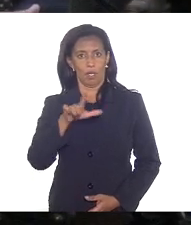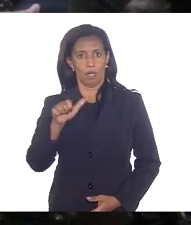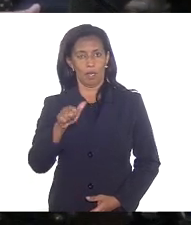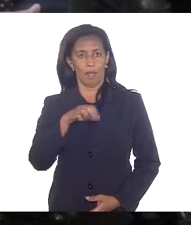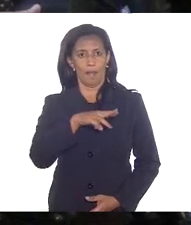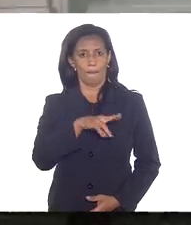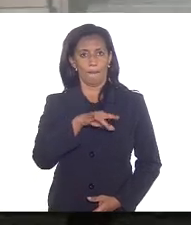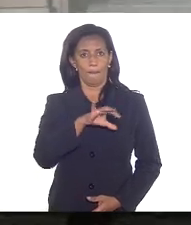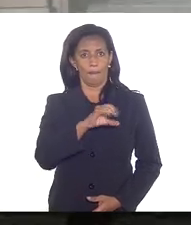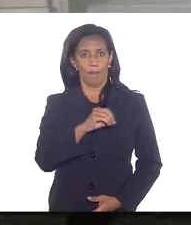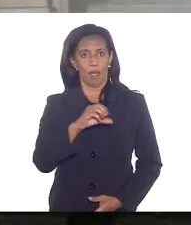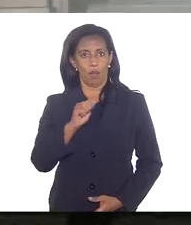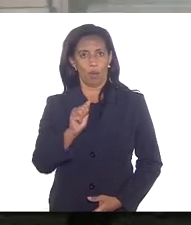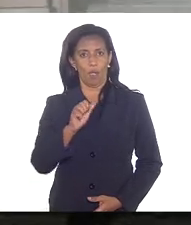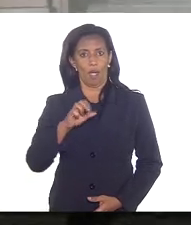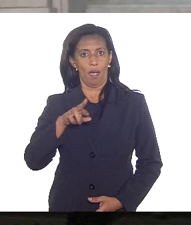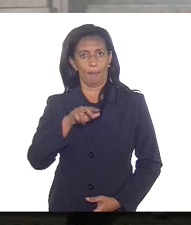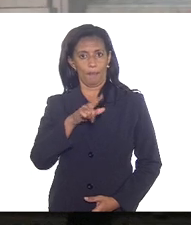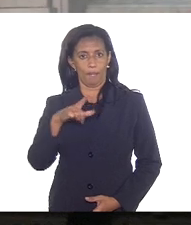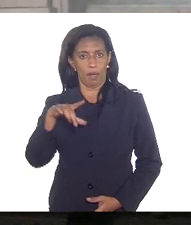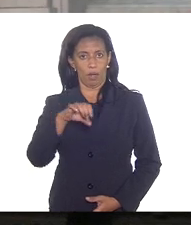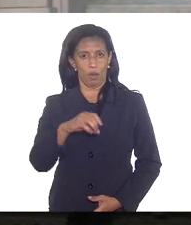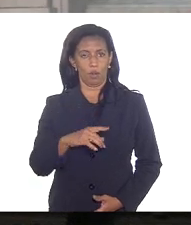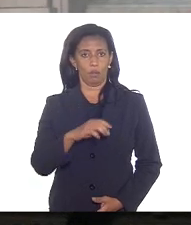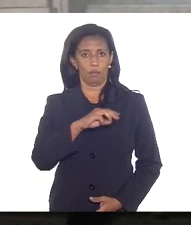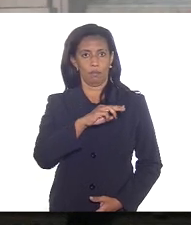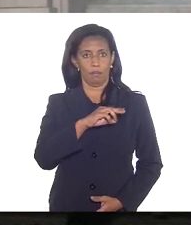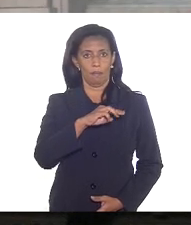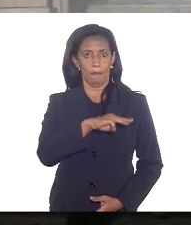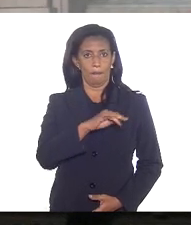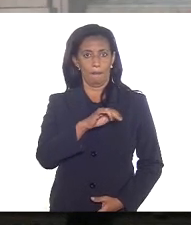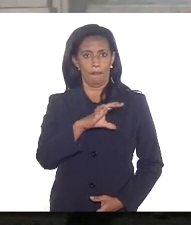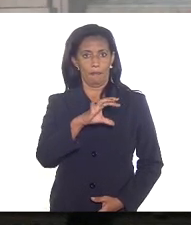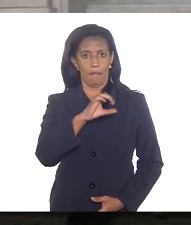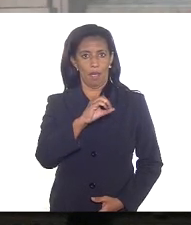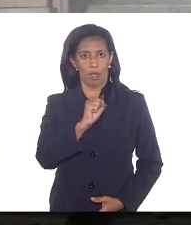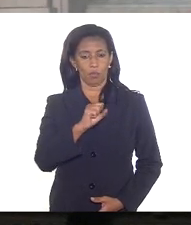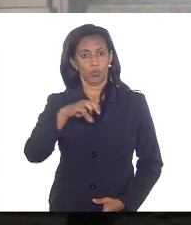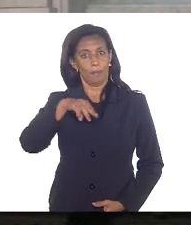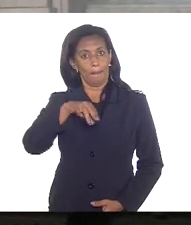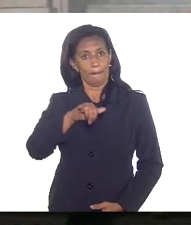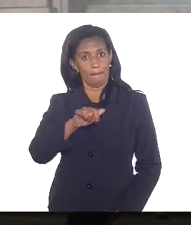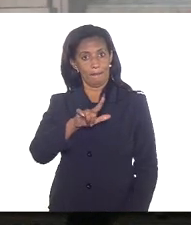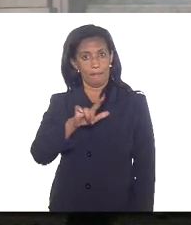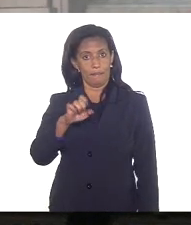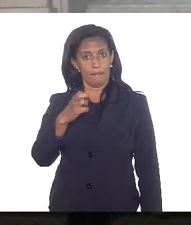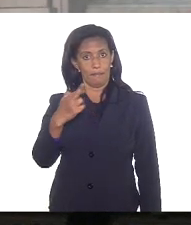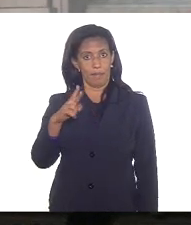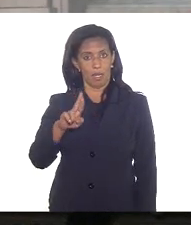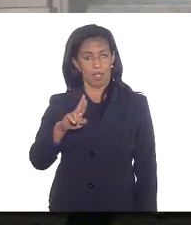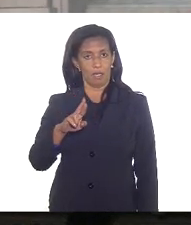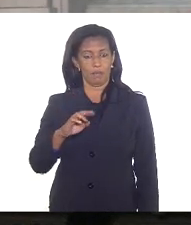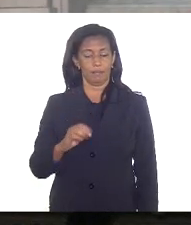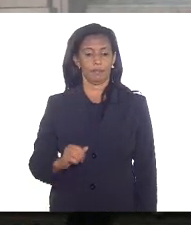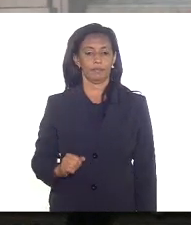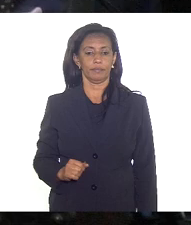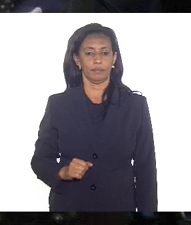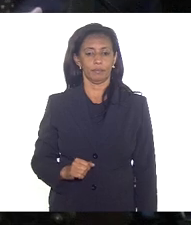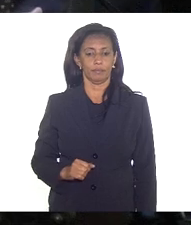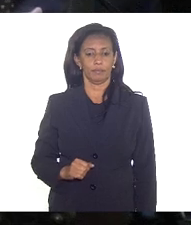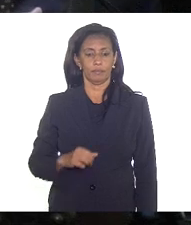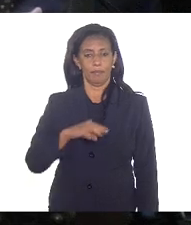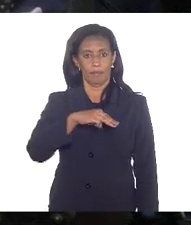Deputado Marcos Abrahão Deputado Marcos Abrahão Deputado Marcus Miller Deputado Marcus Miller